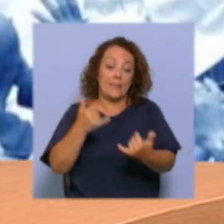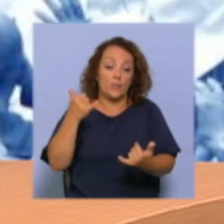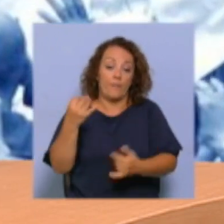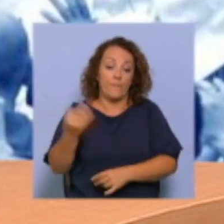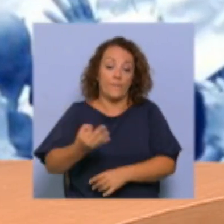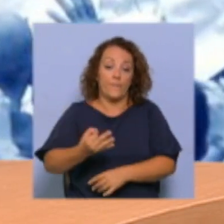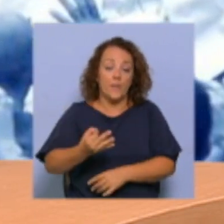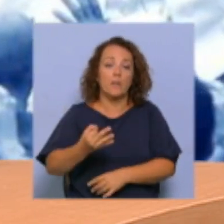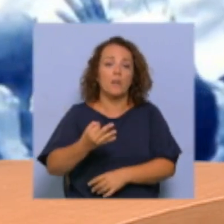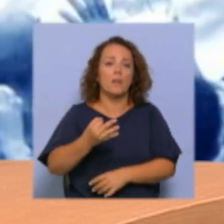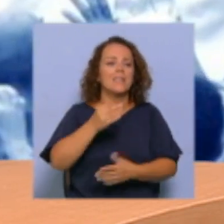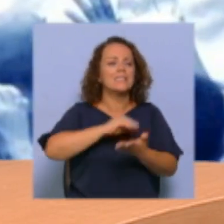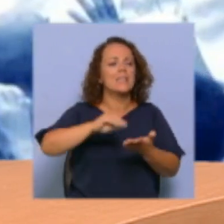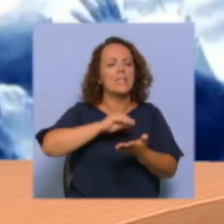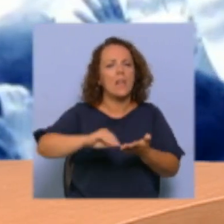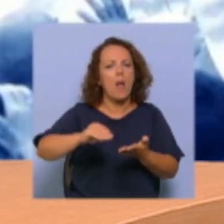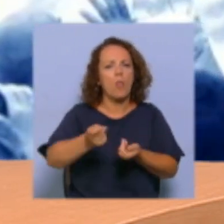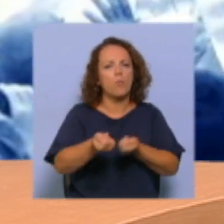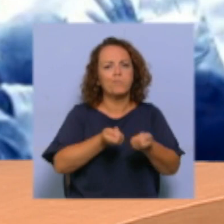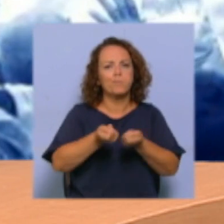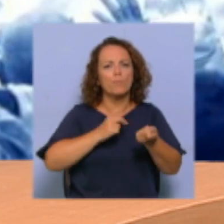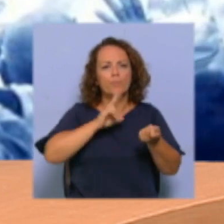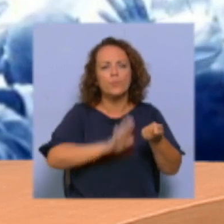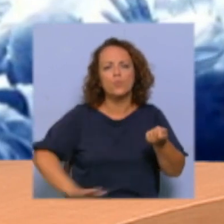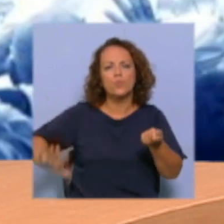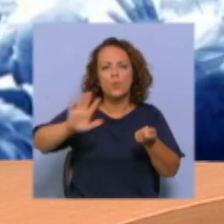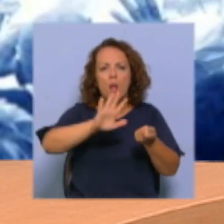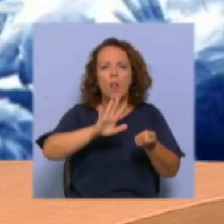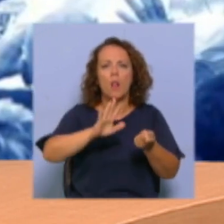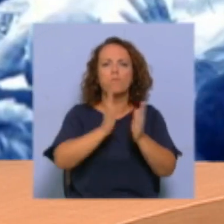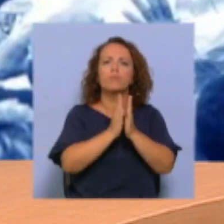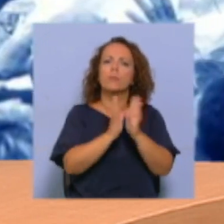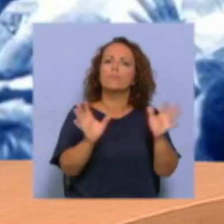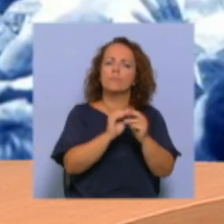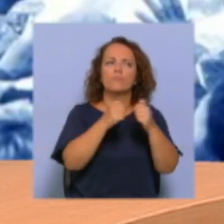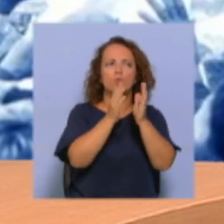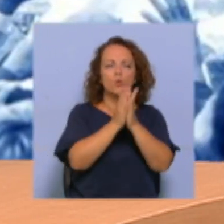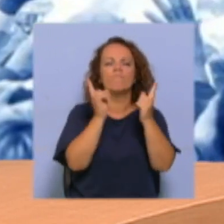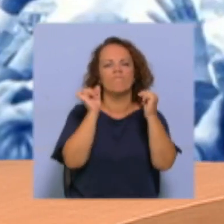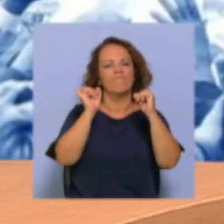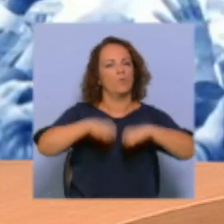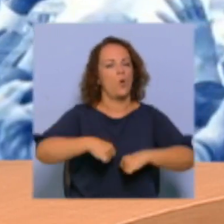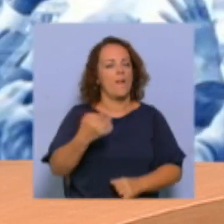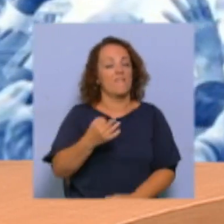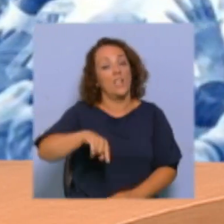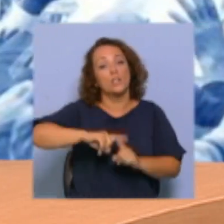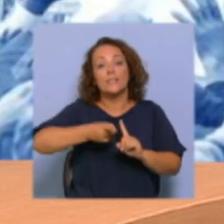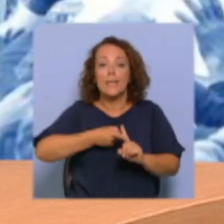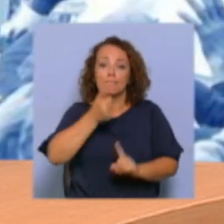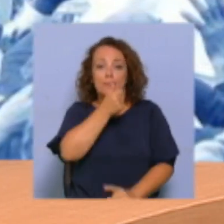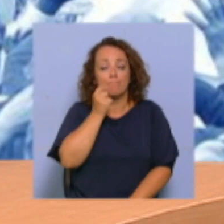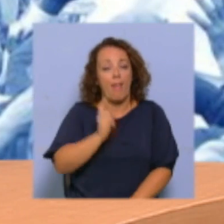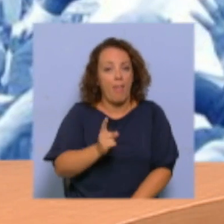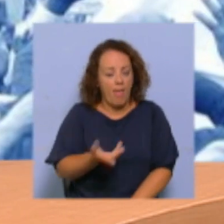depois de falarmos com todos os secretariados do país, os secretariados diocesanos, e todos concordámos que este ano teria que ser assim. Portanto, é